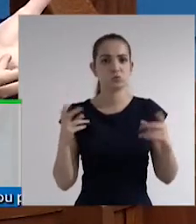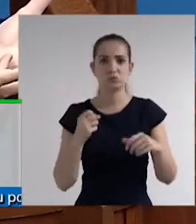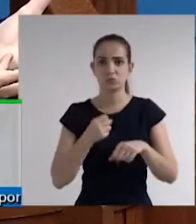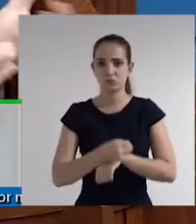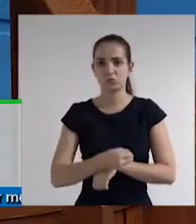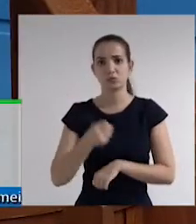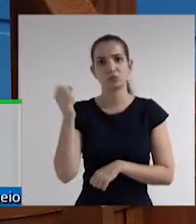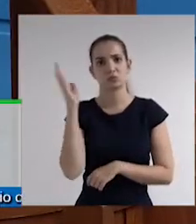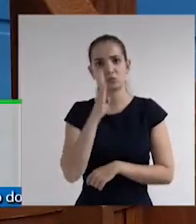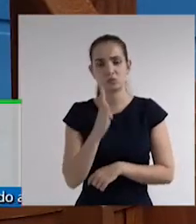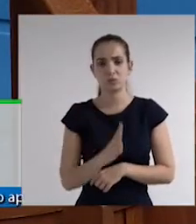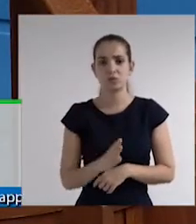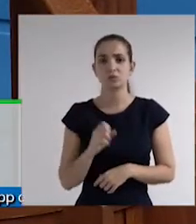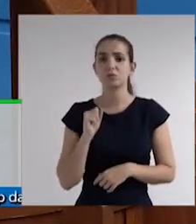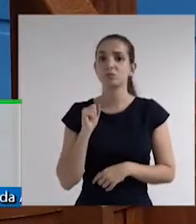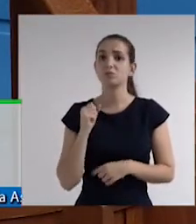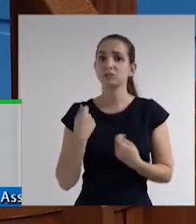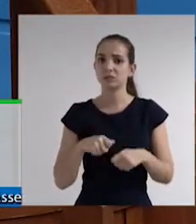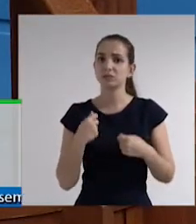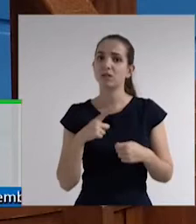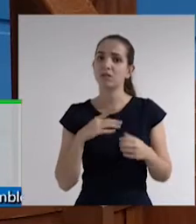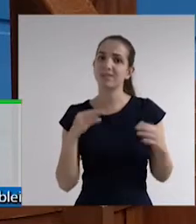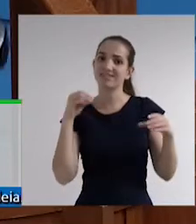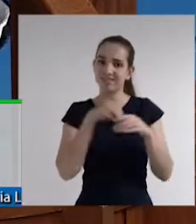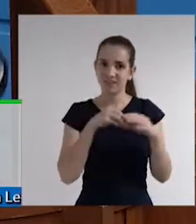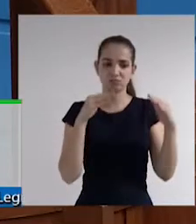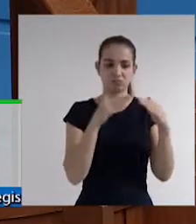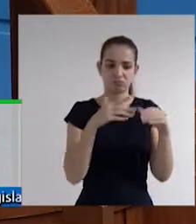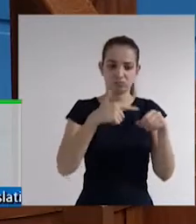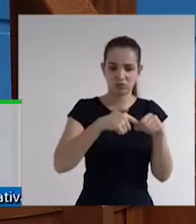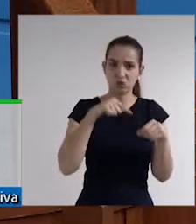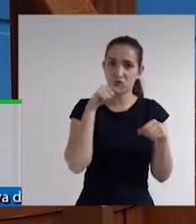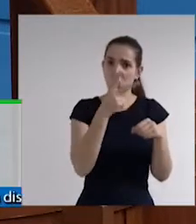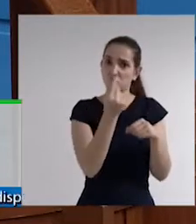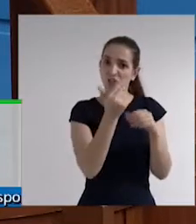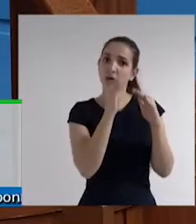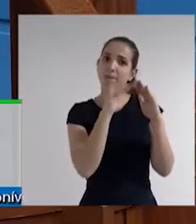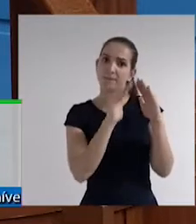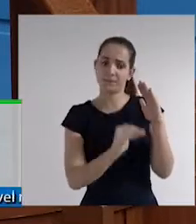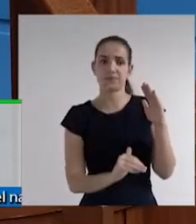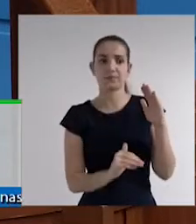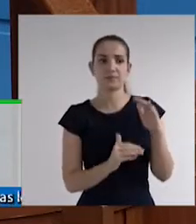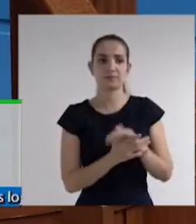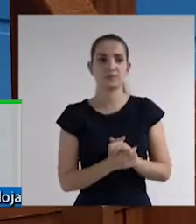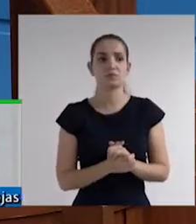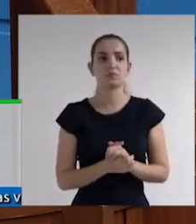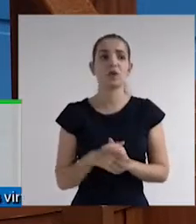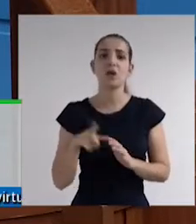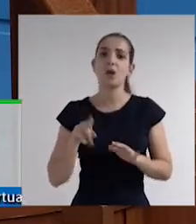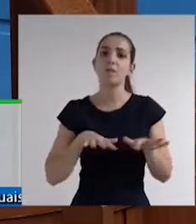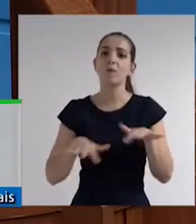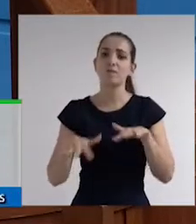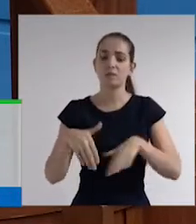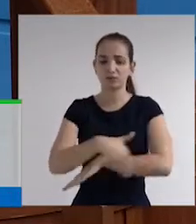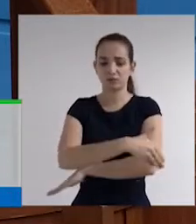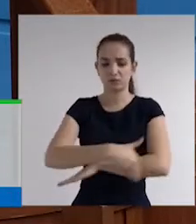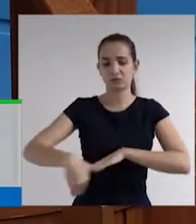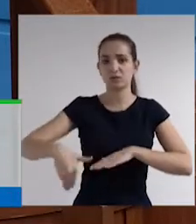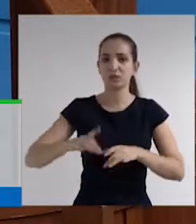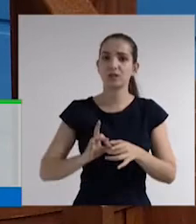pelo Brasil, se não chegar na bomba, não adiantou nada. Movimento de liberação das rodovias